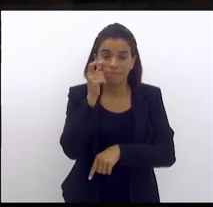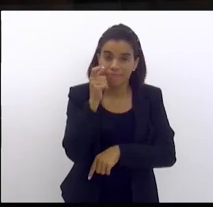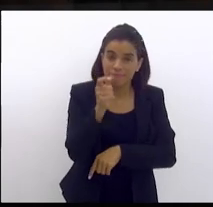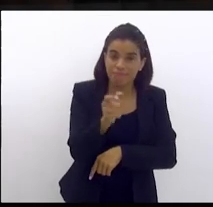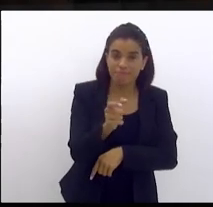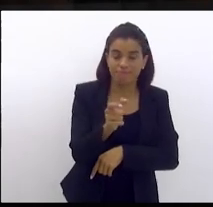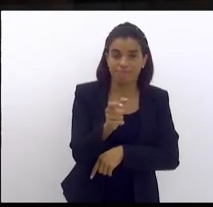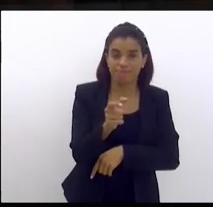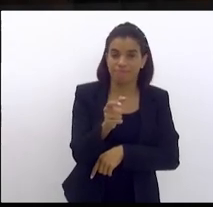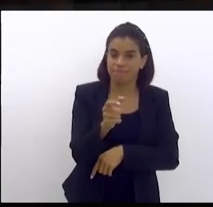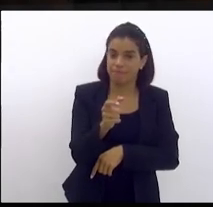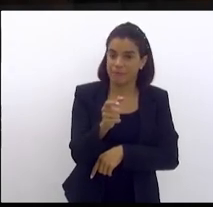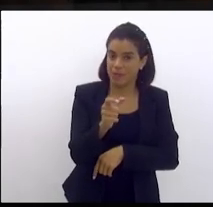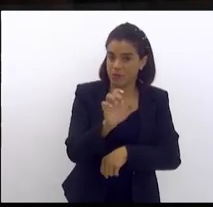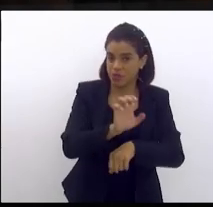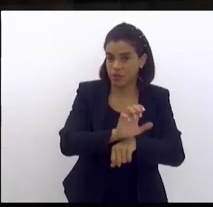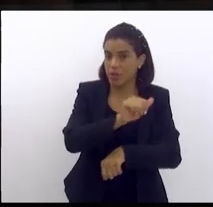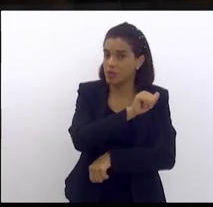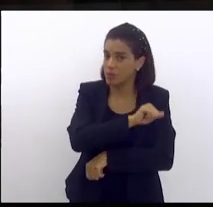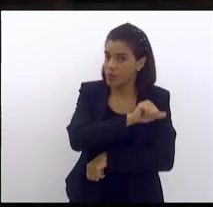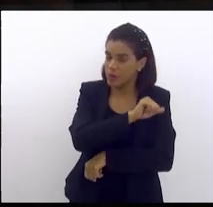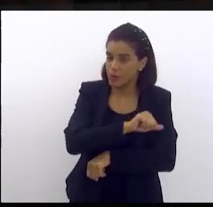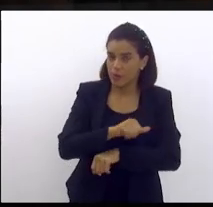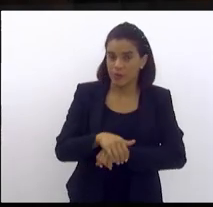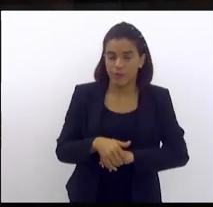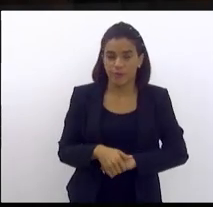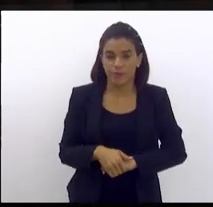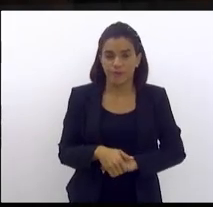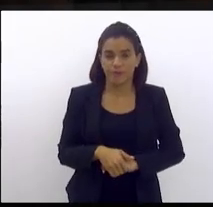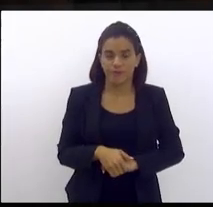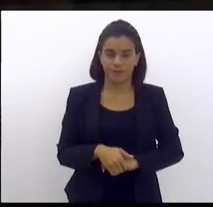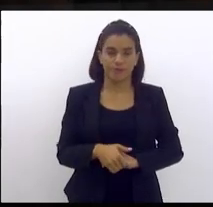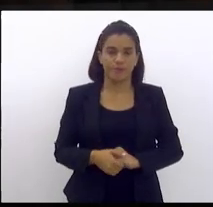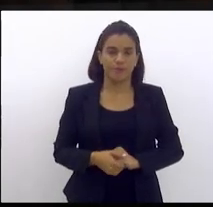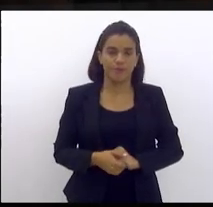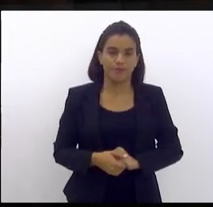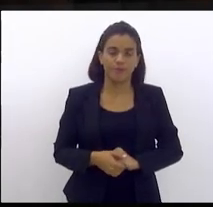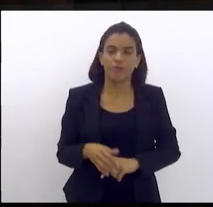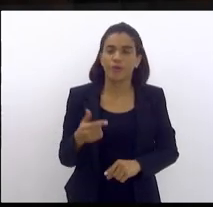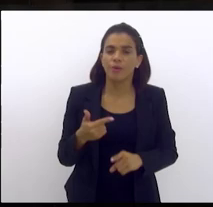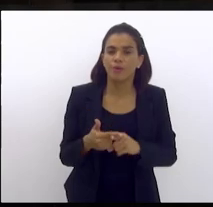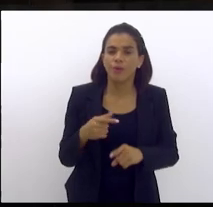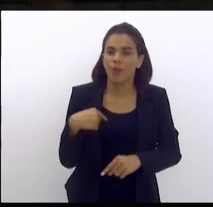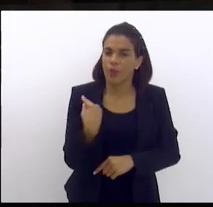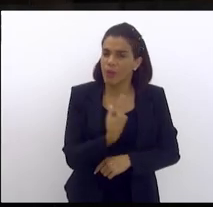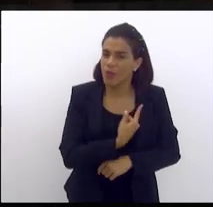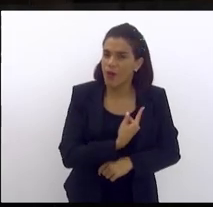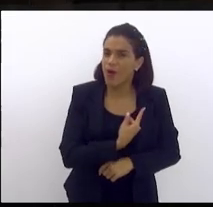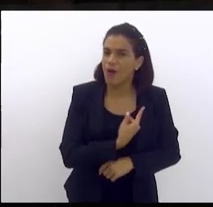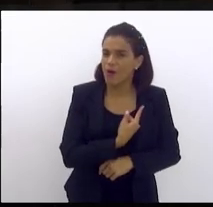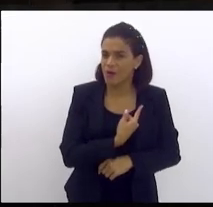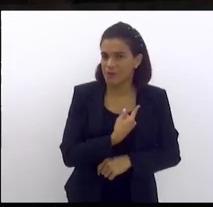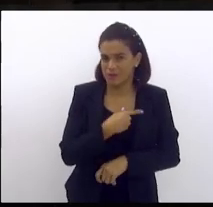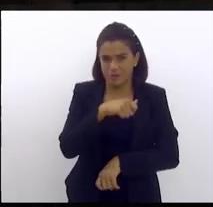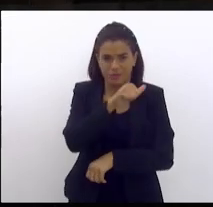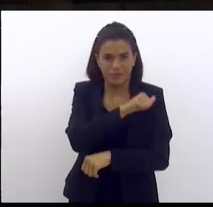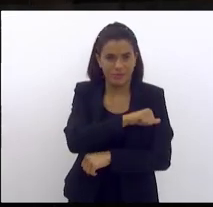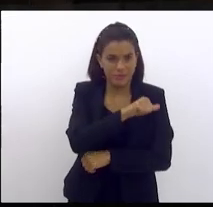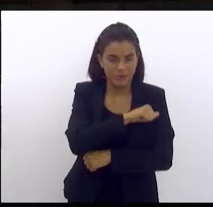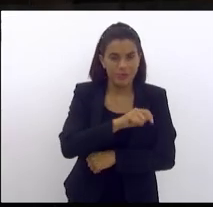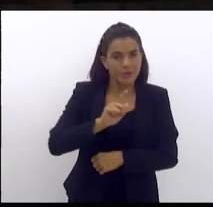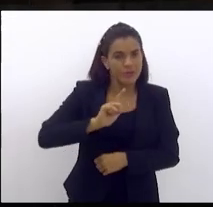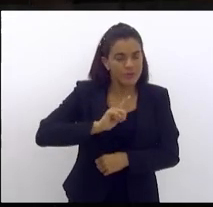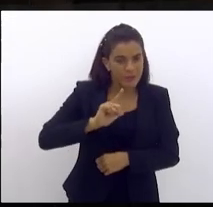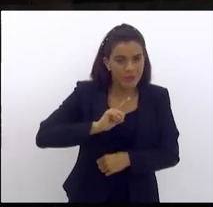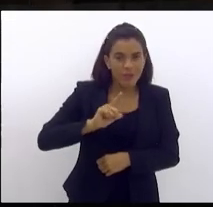fundamental ao estado do Rio de Janeiro porque somos de fato uma